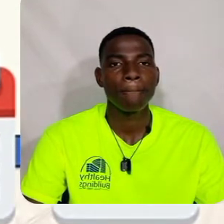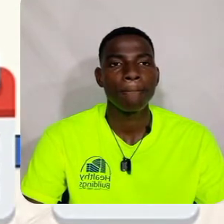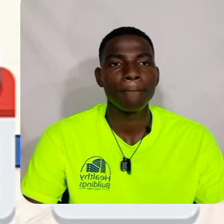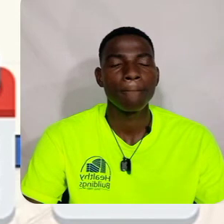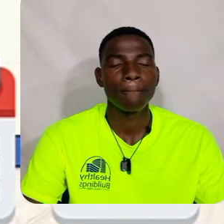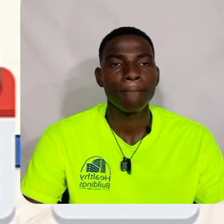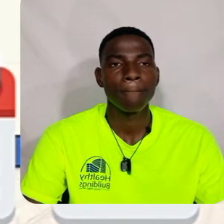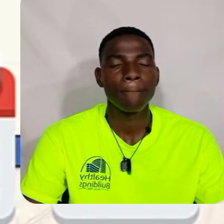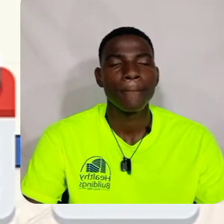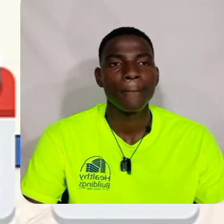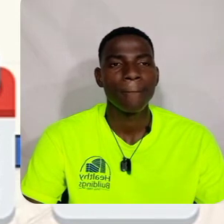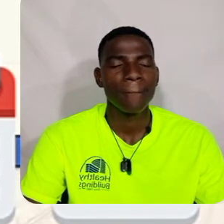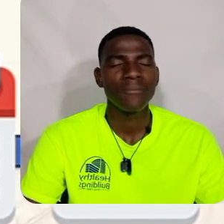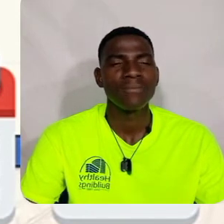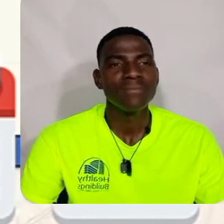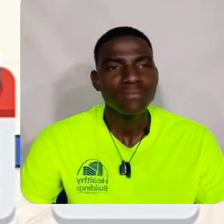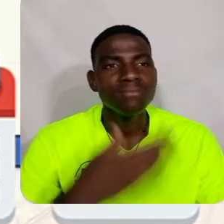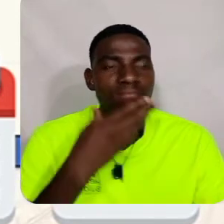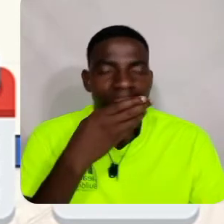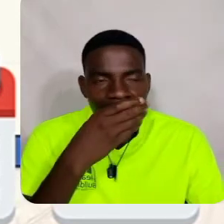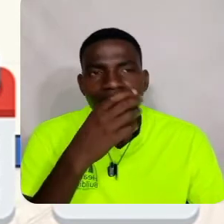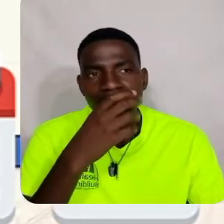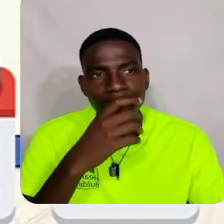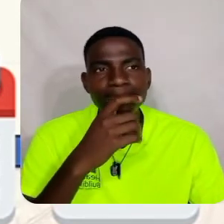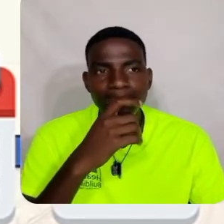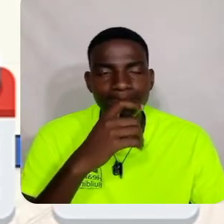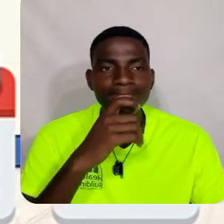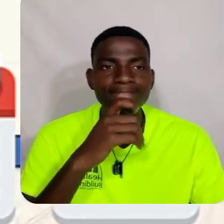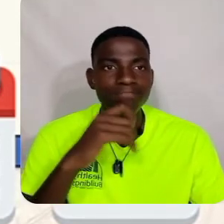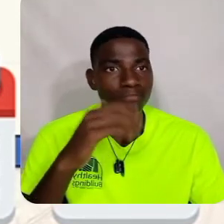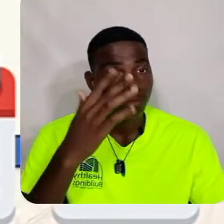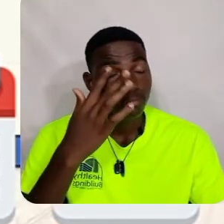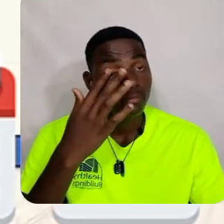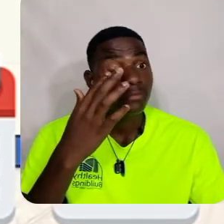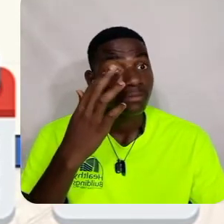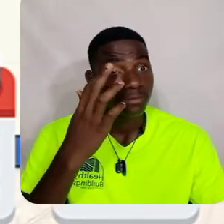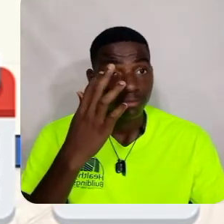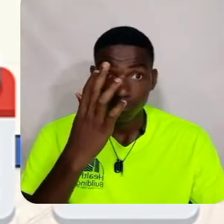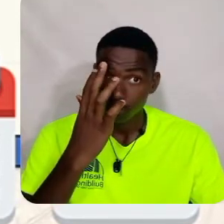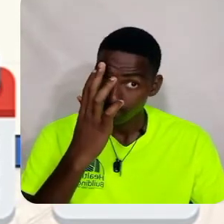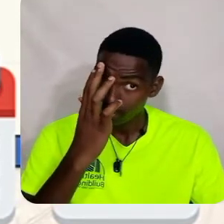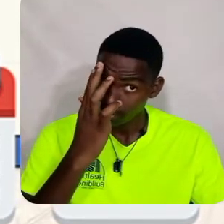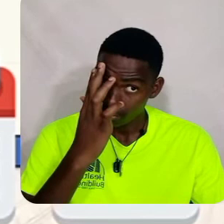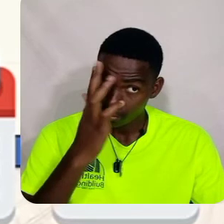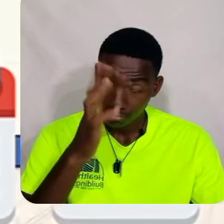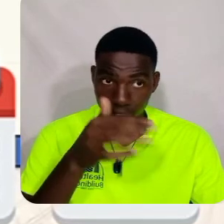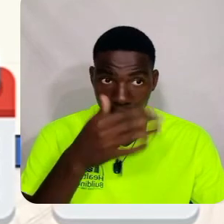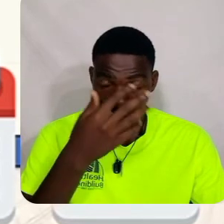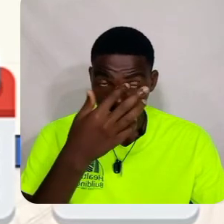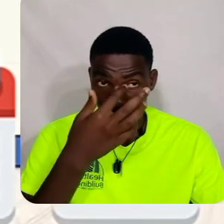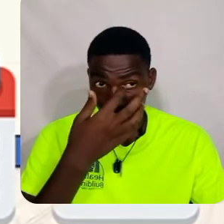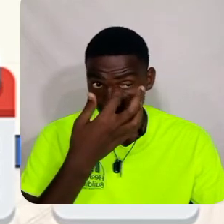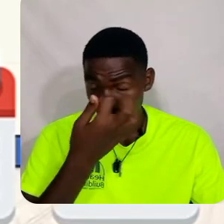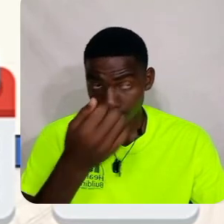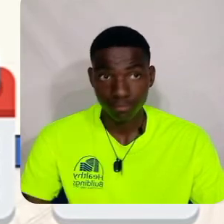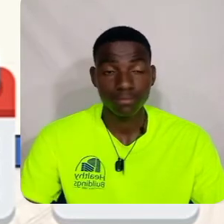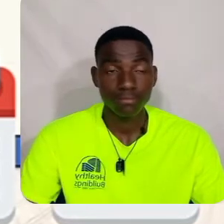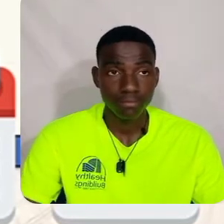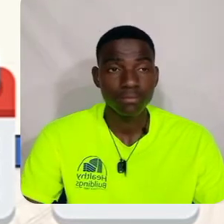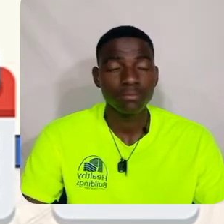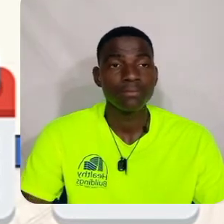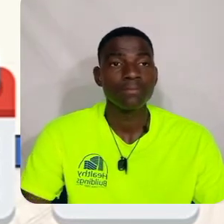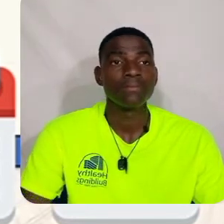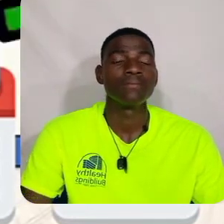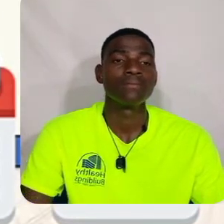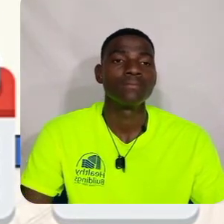federal, governador e deputado estadual. E dois anos depois temos as eleições municipais, onde votamos no prefeito e os vereadores. Pois